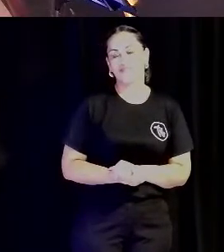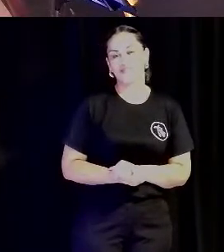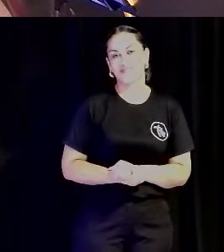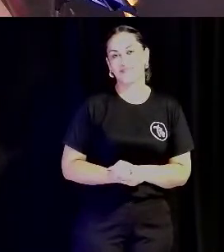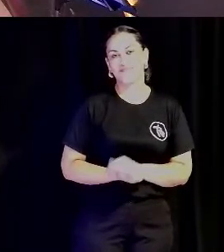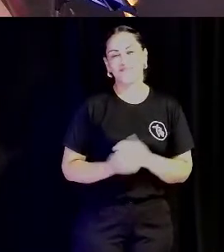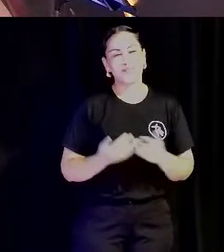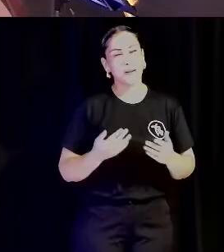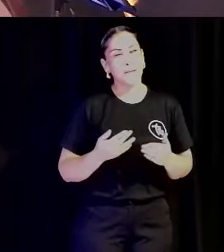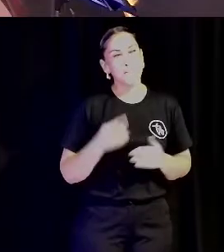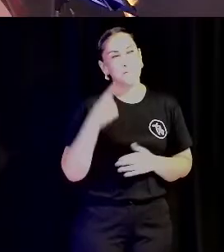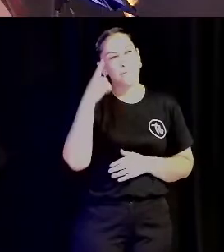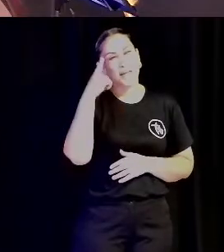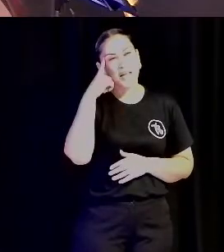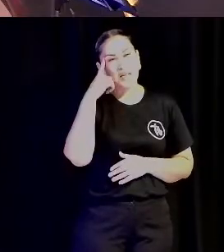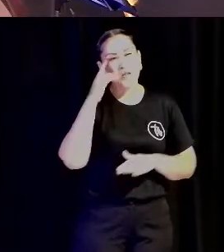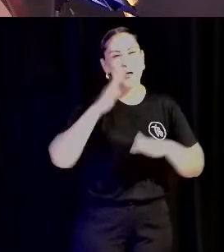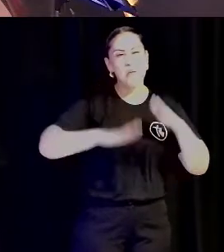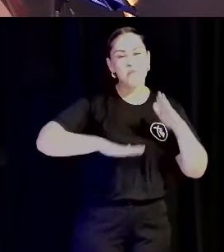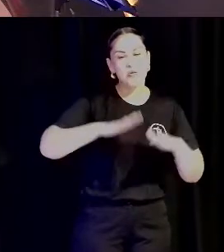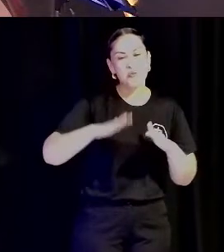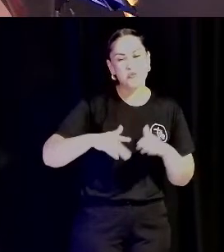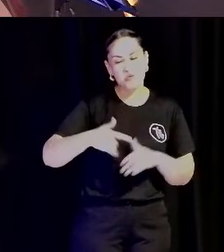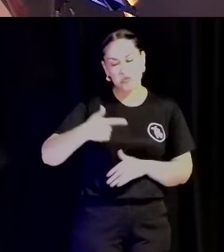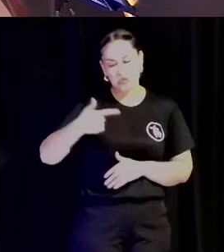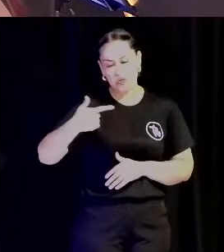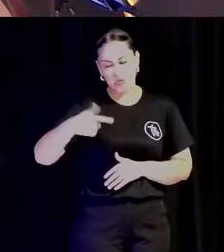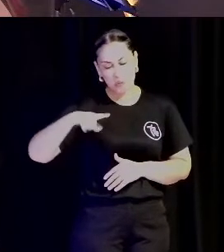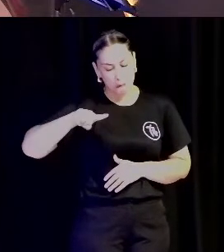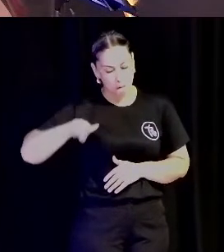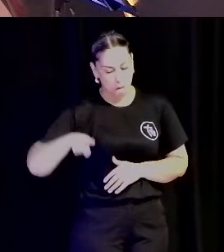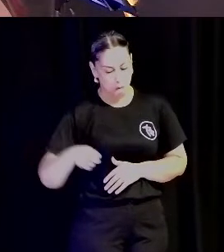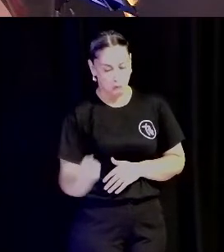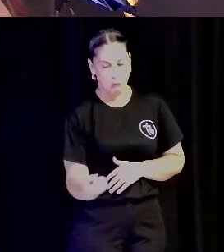Mais de 2 milhões de pessoas.